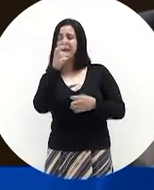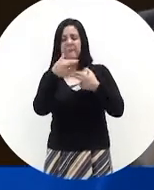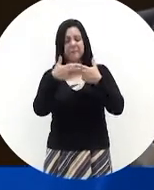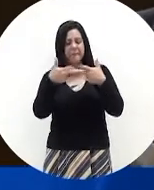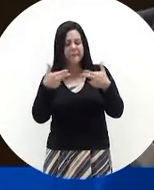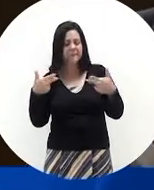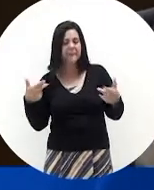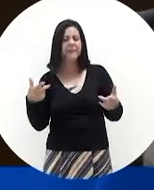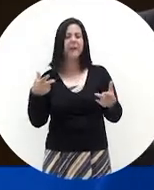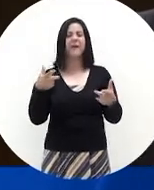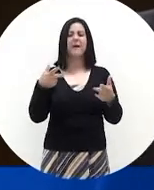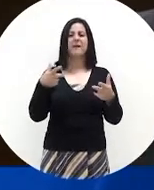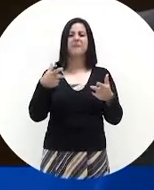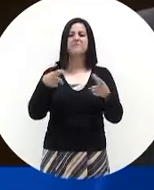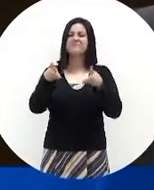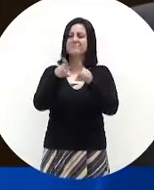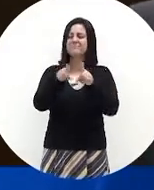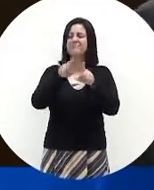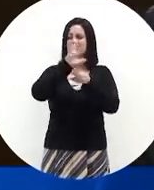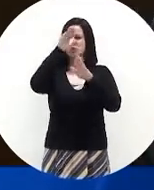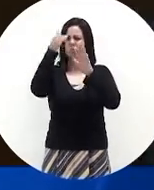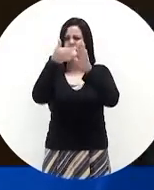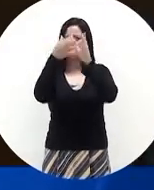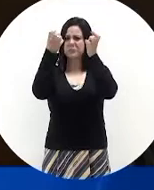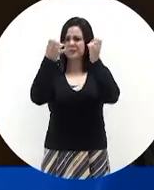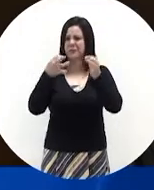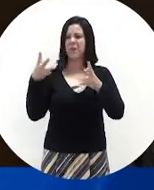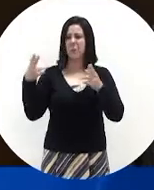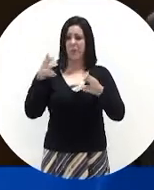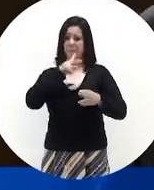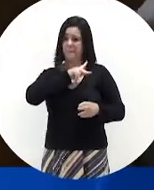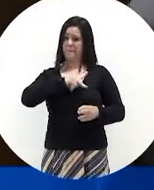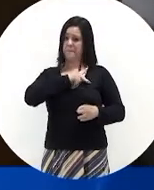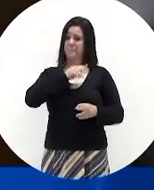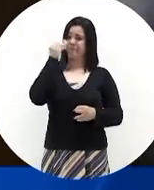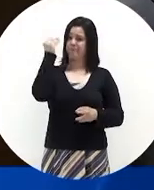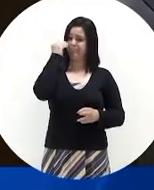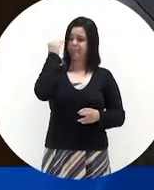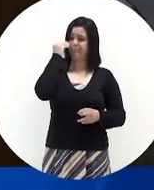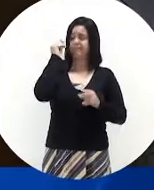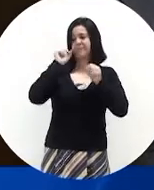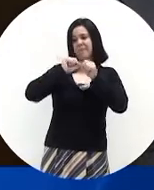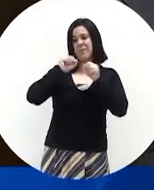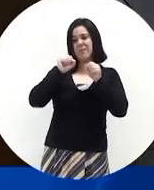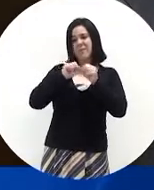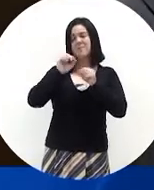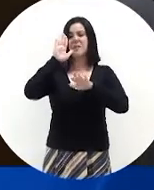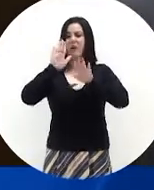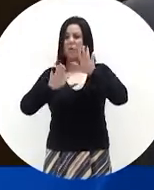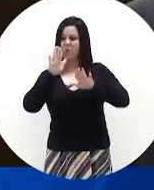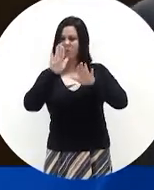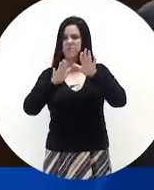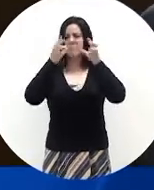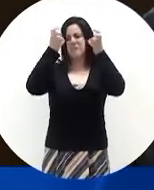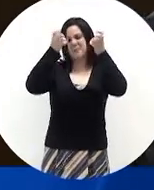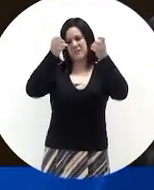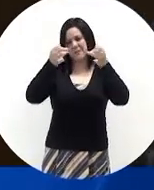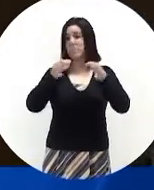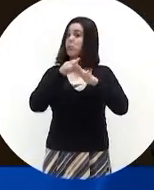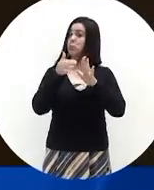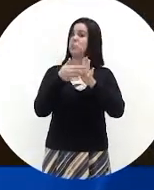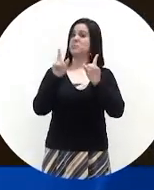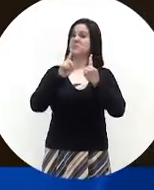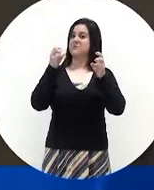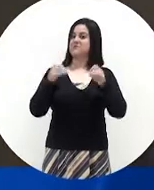vezes todos os detalhes e todos os argumentos, como o apóstolo Paulo está tentando nos dar, alguns deles,